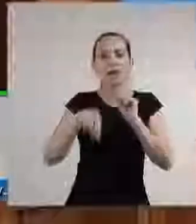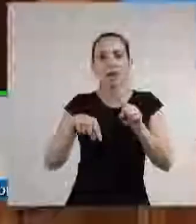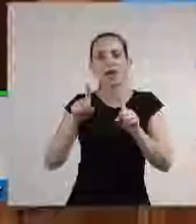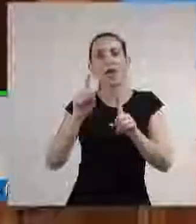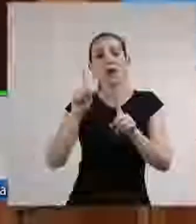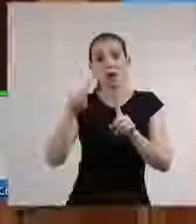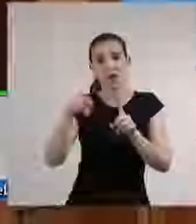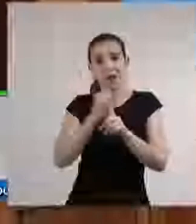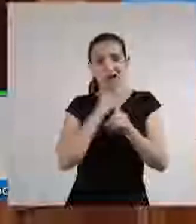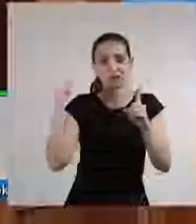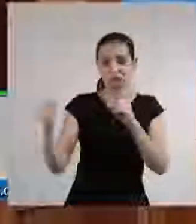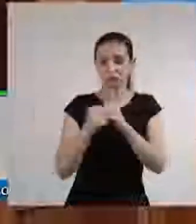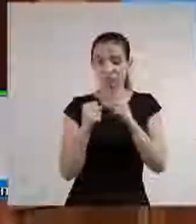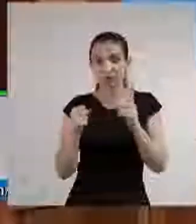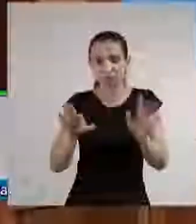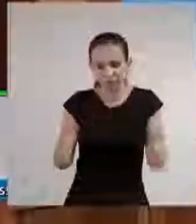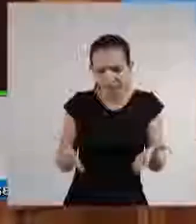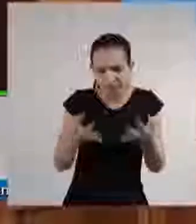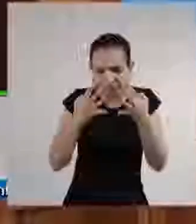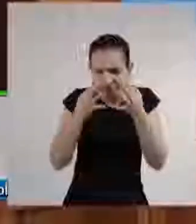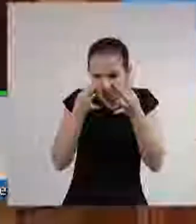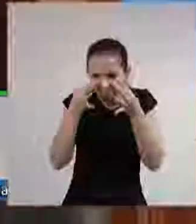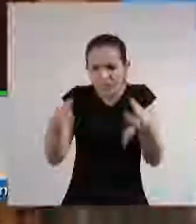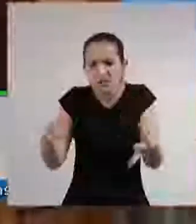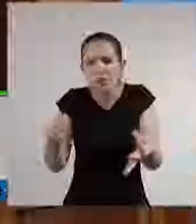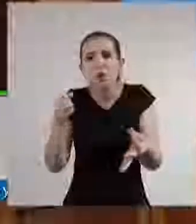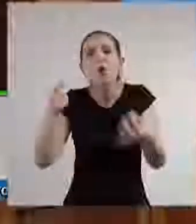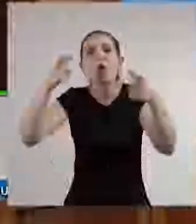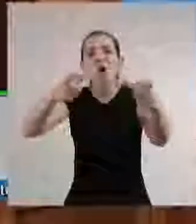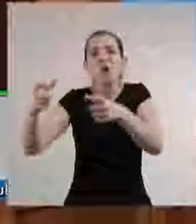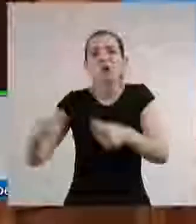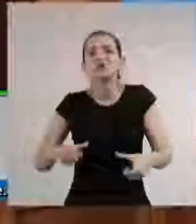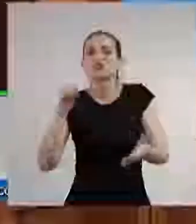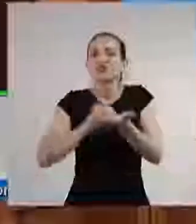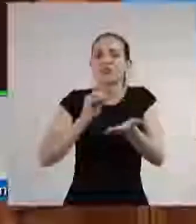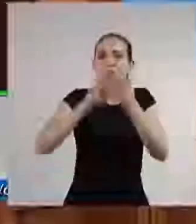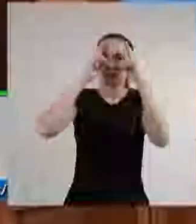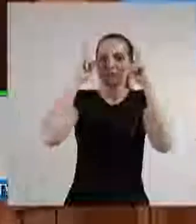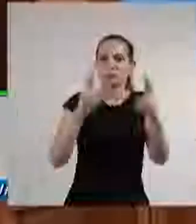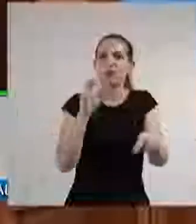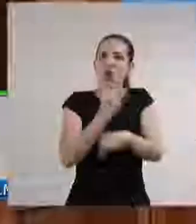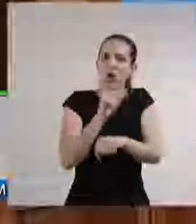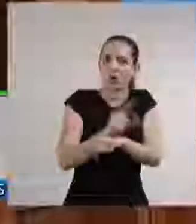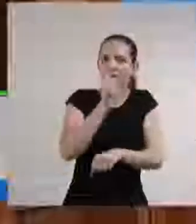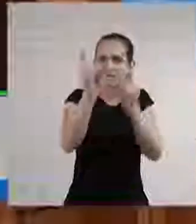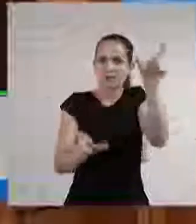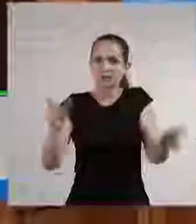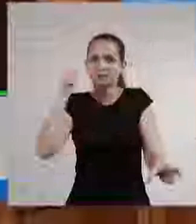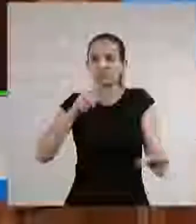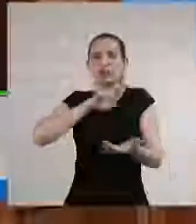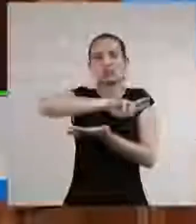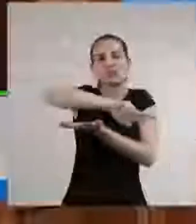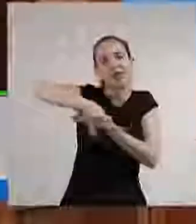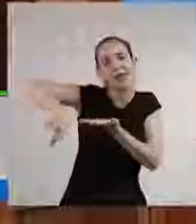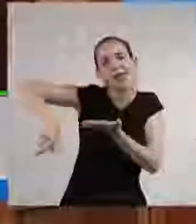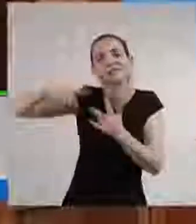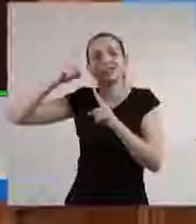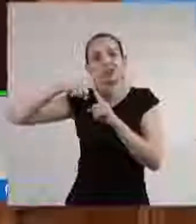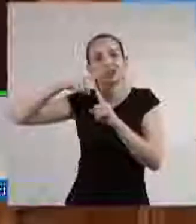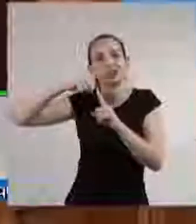atenção sobre atitudes que levam ao desrespeito às mulheres e às diversas formas de violência sofridas